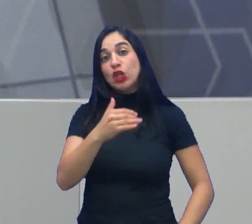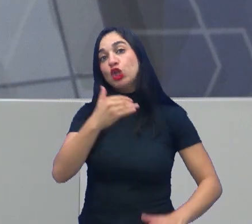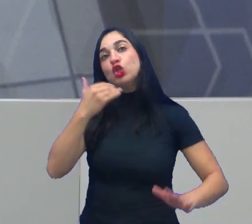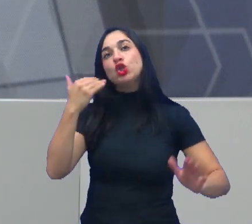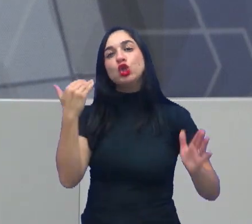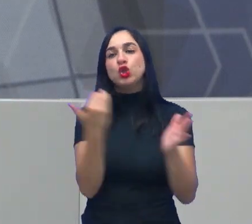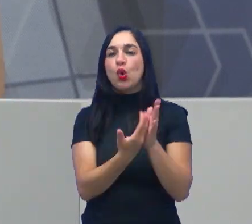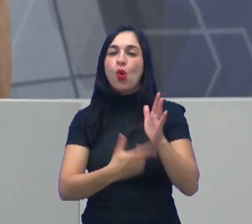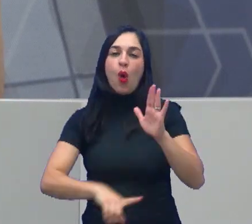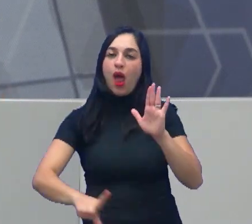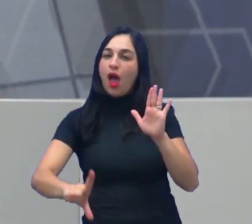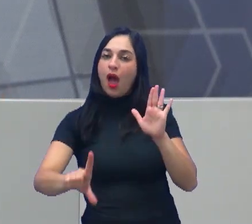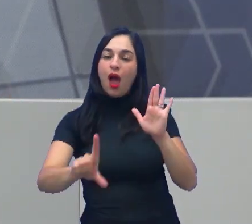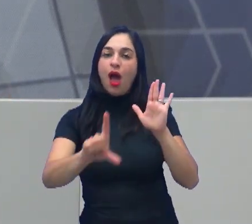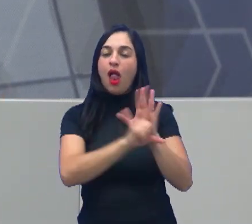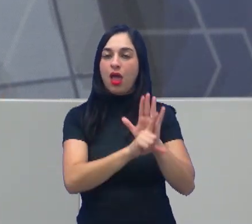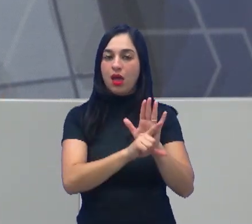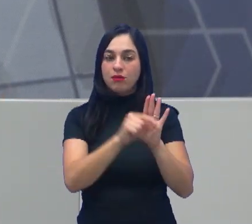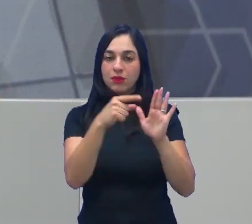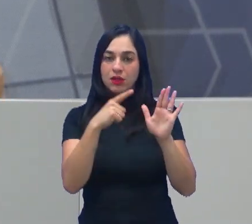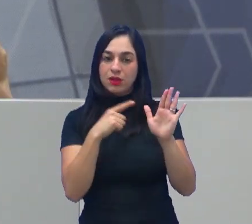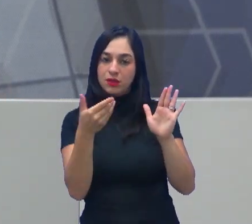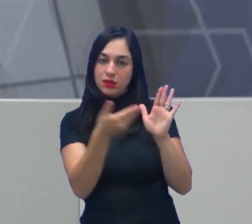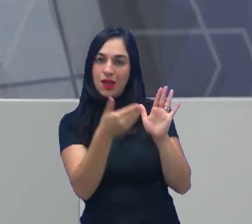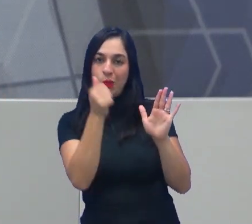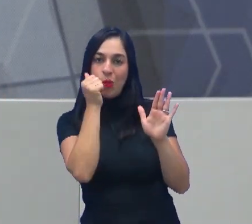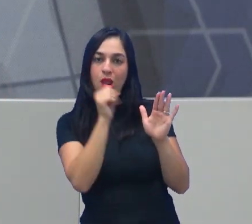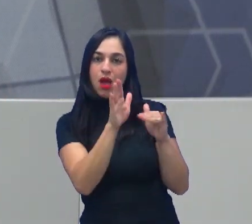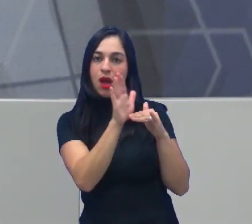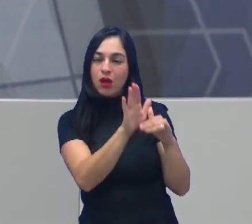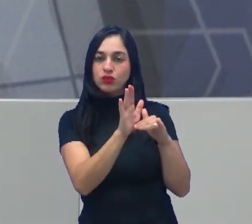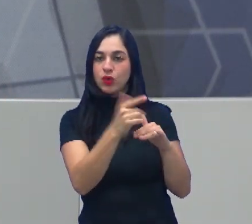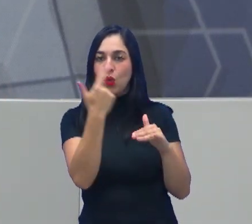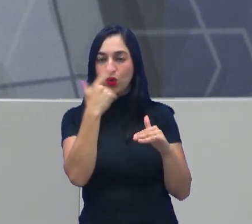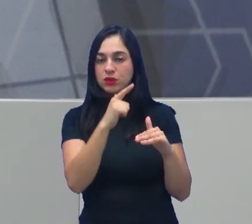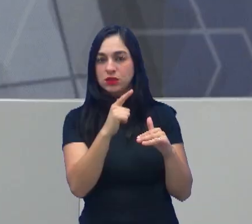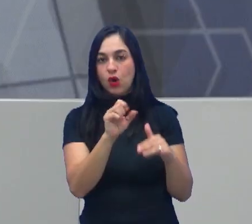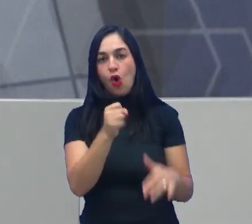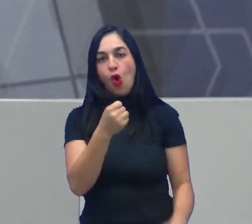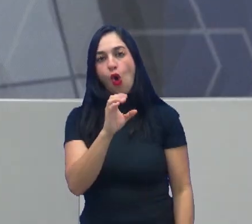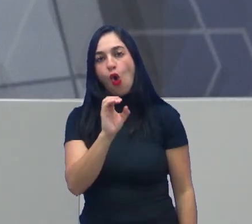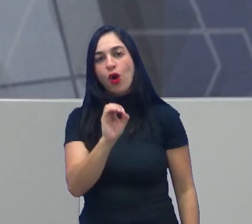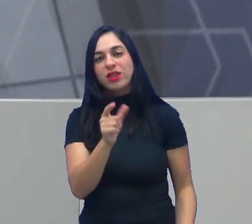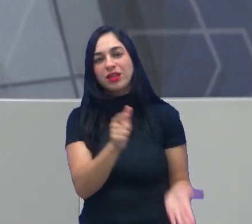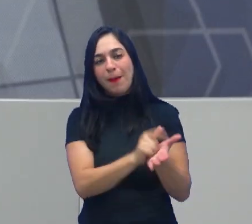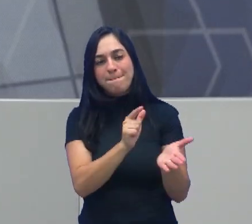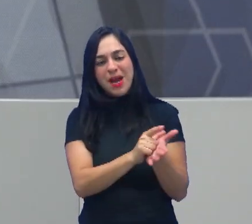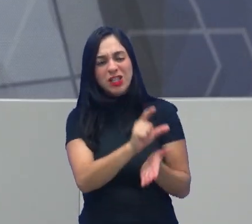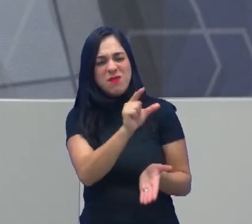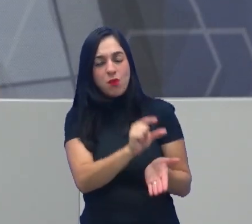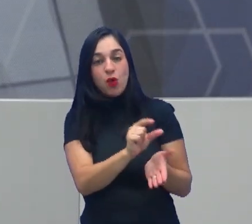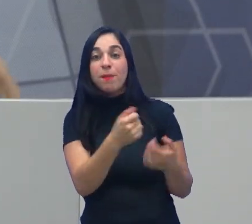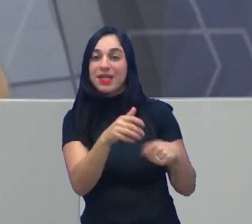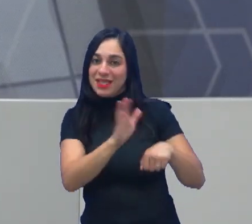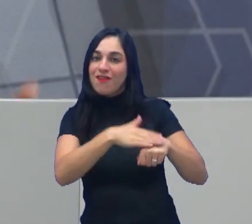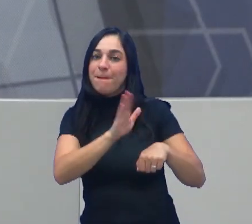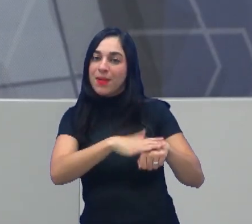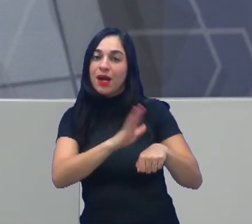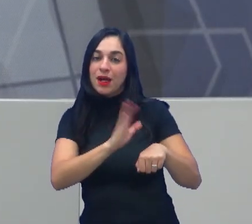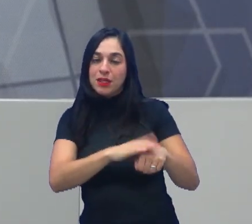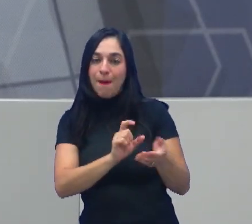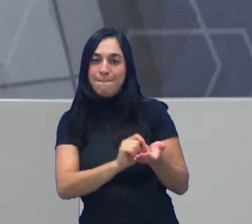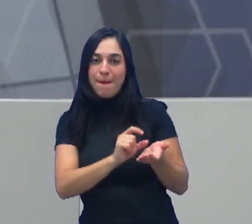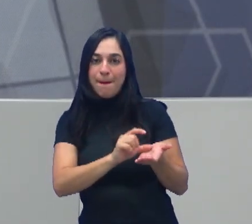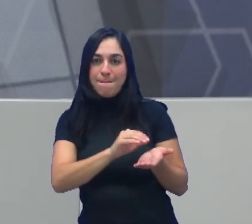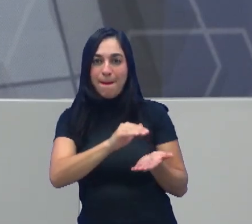leis que tem para as mulheres, não daria 80 páginas, seria muito mais. Então, cada